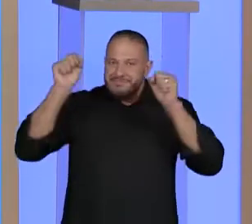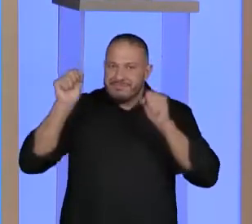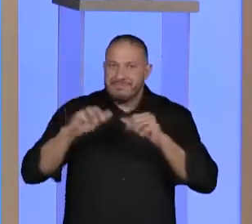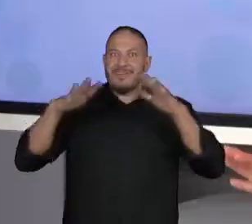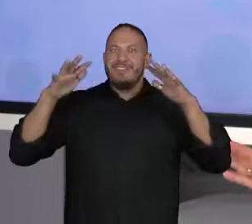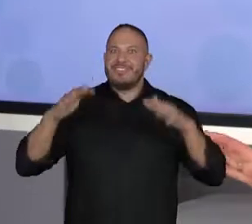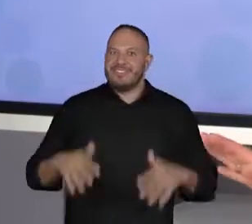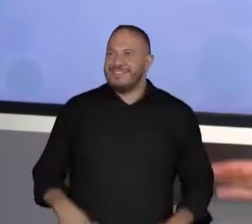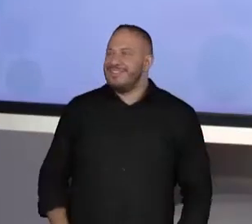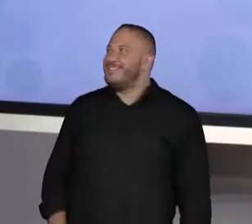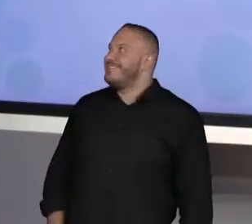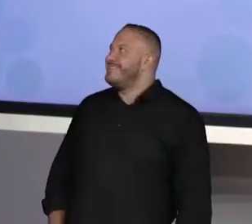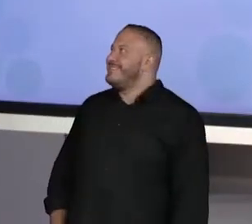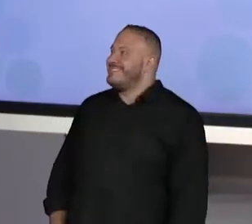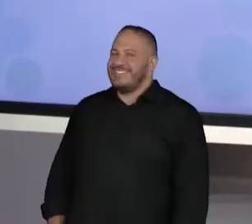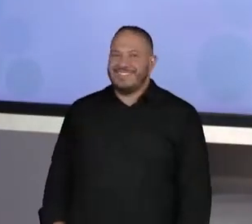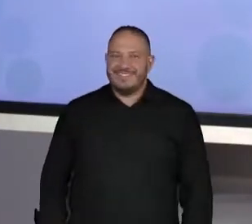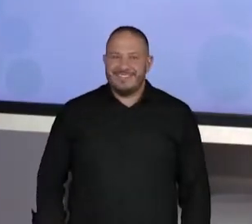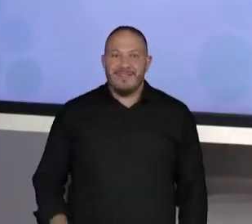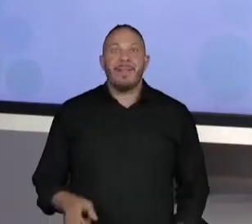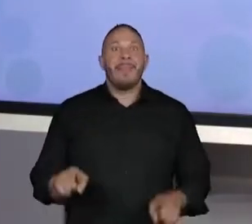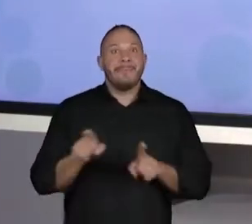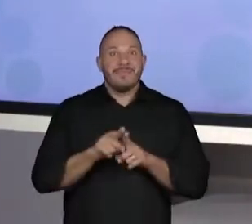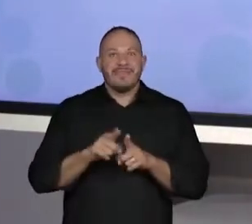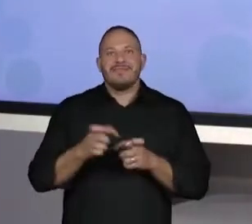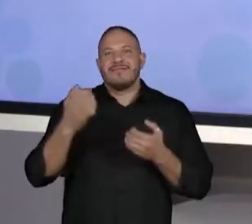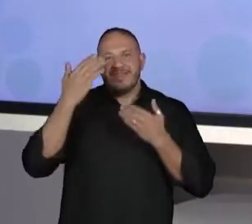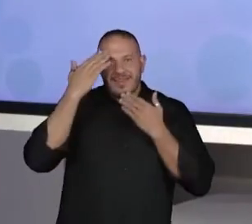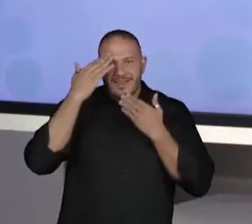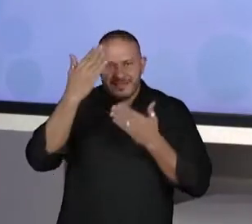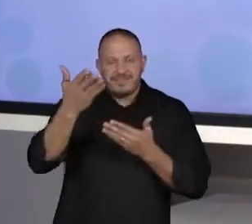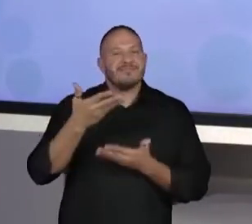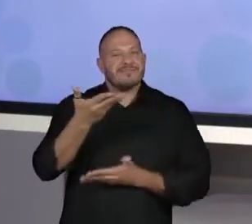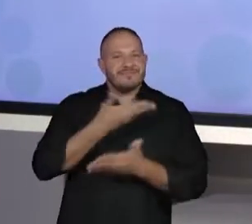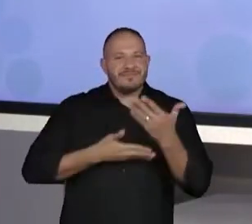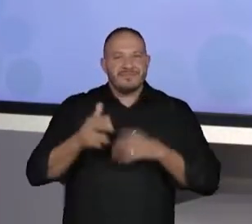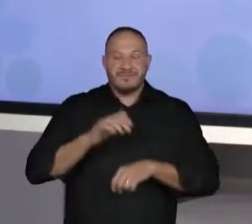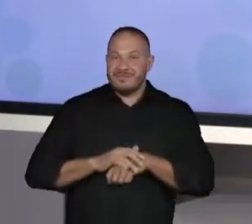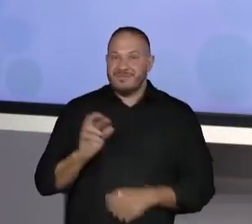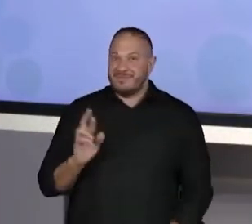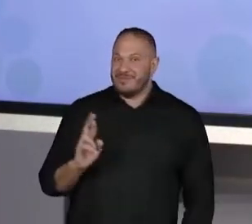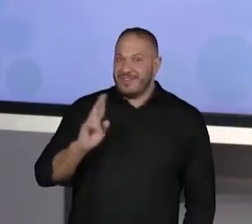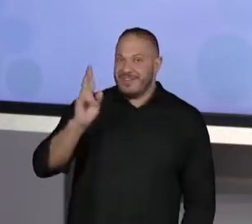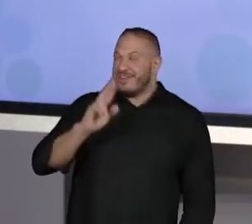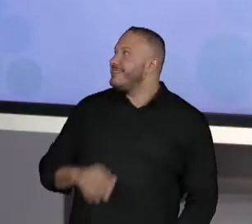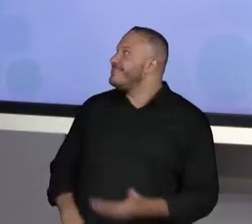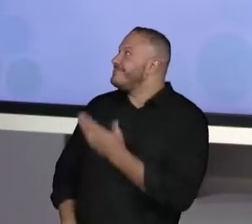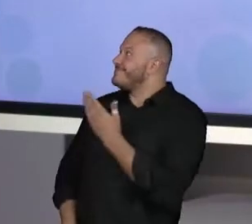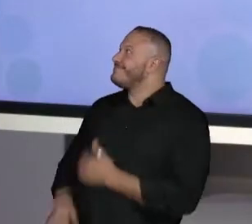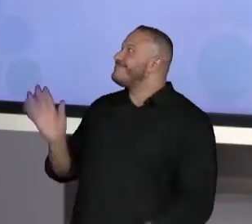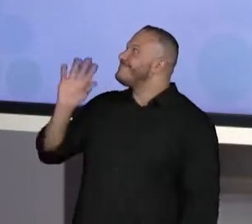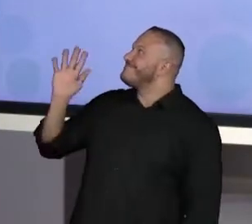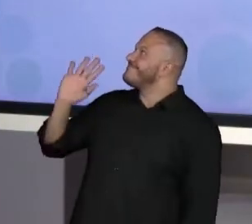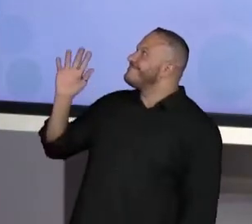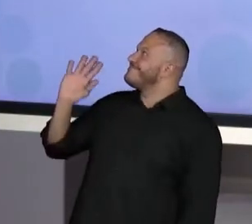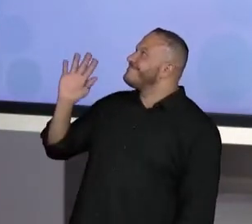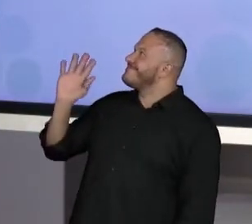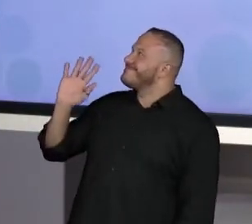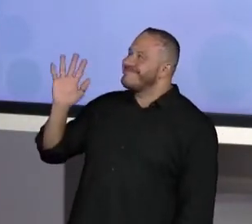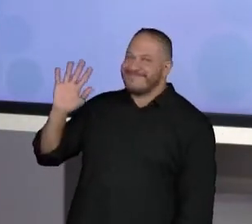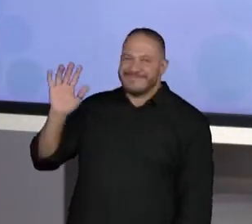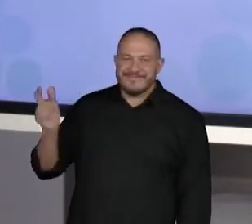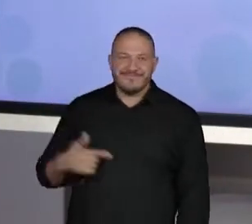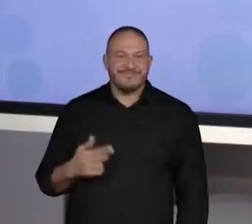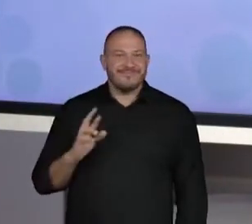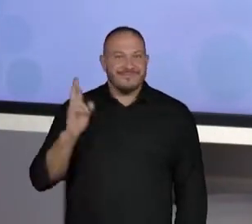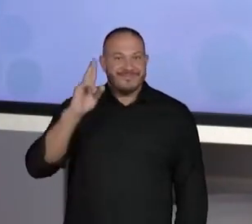gente. Isso aí. E também quero agradecer a colaboração do Renato, nosso intérprete de Libras, que está aqui